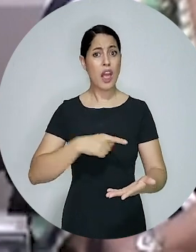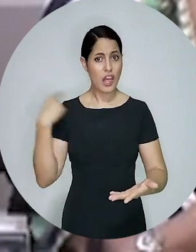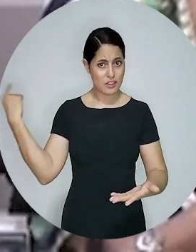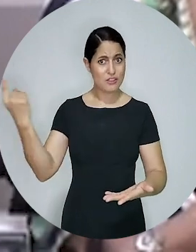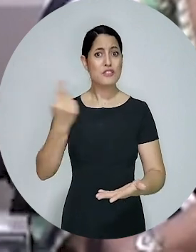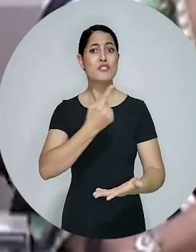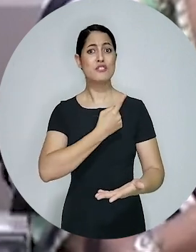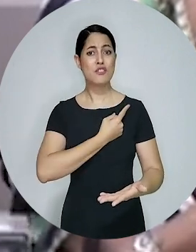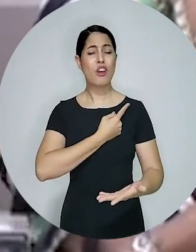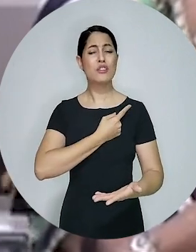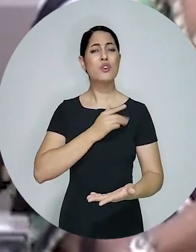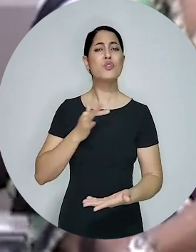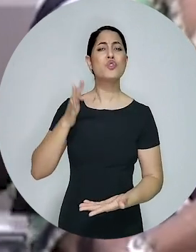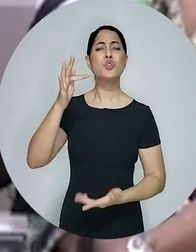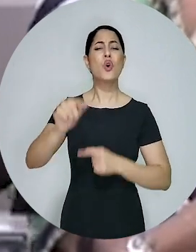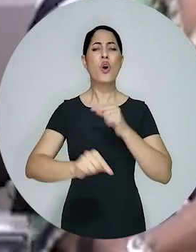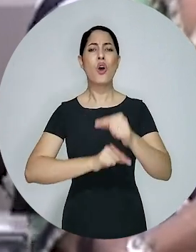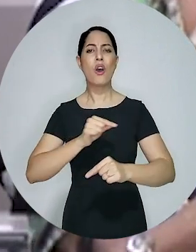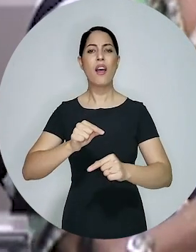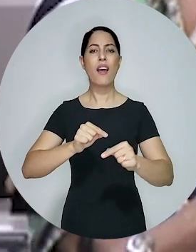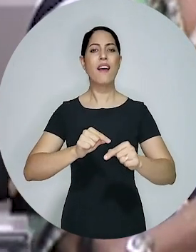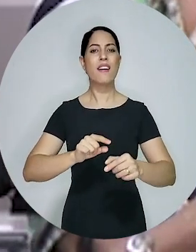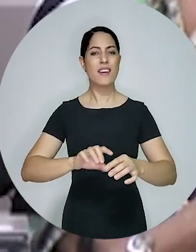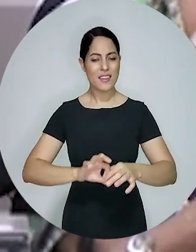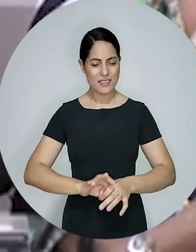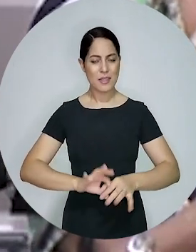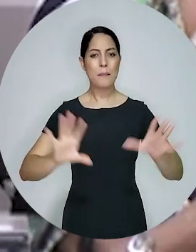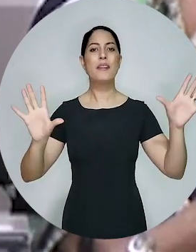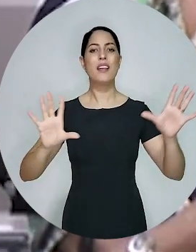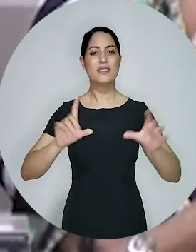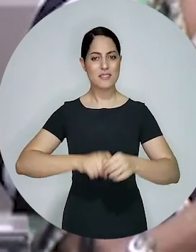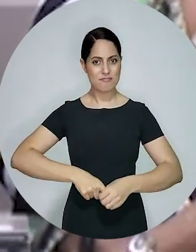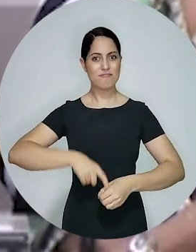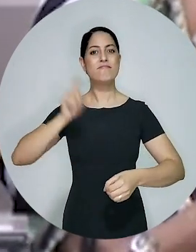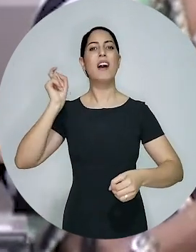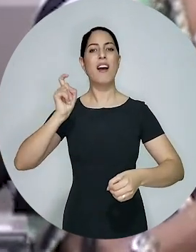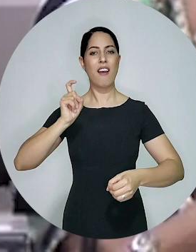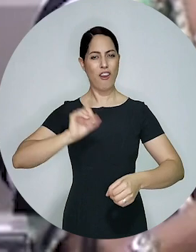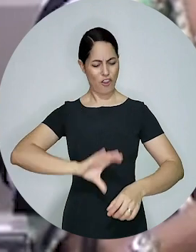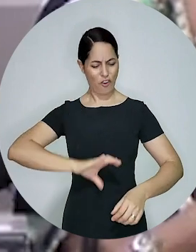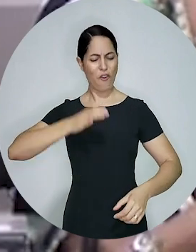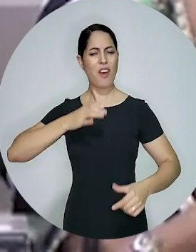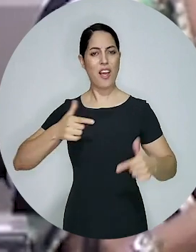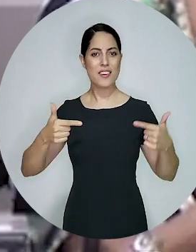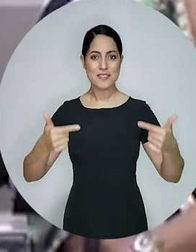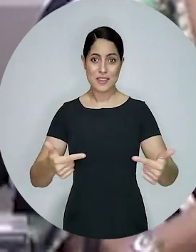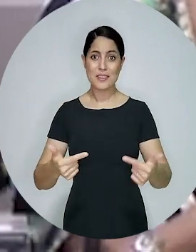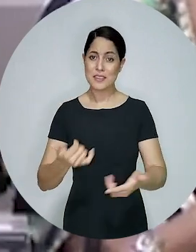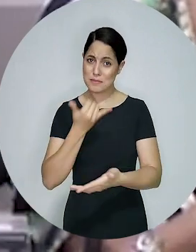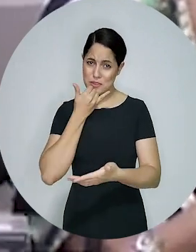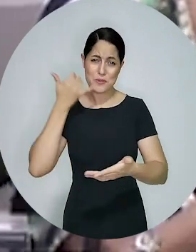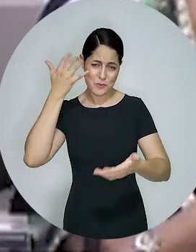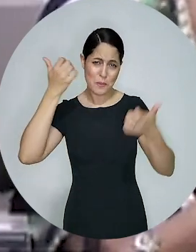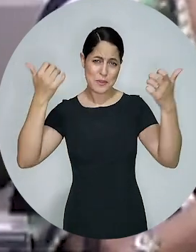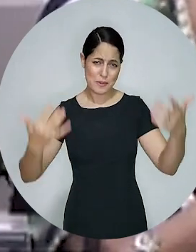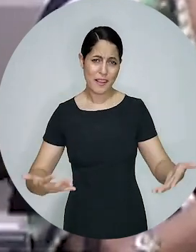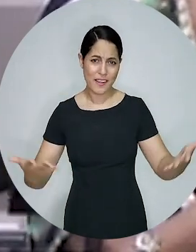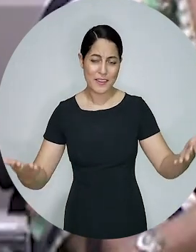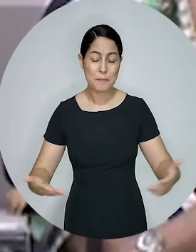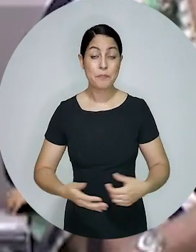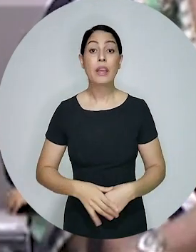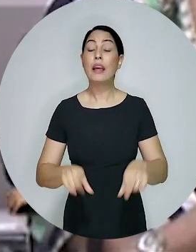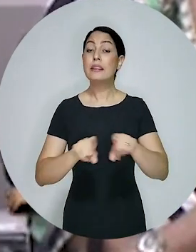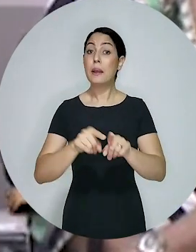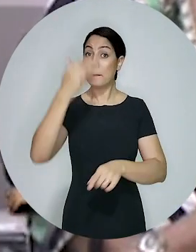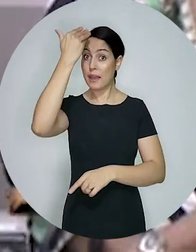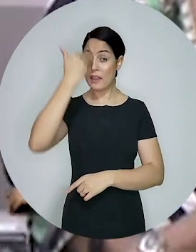está retratado lá dentro, é a história da coragem e da independência. Quero dizer também, como carioca, aqui temos muitos cariocas,